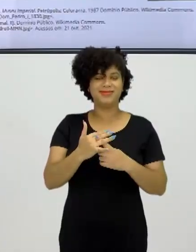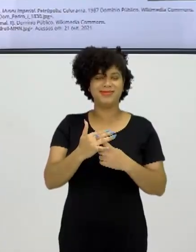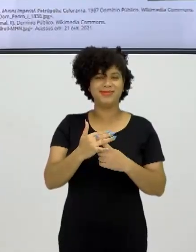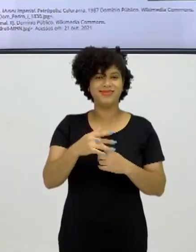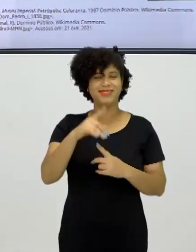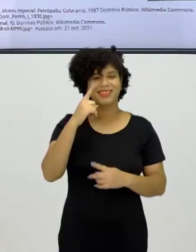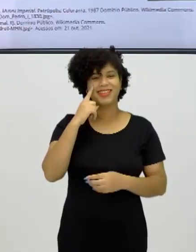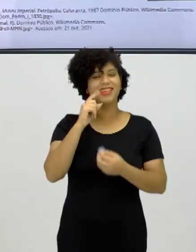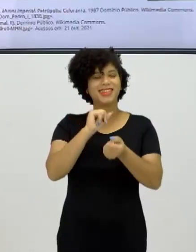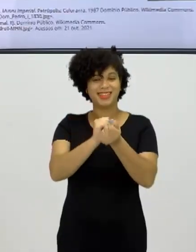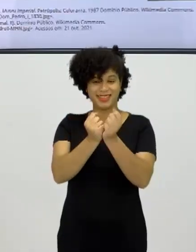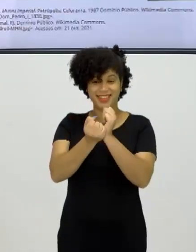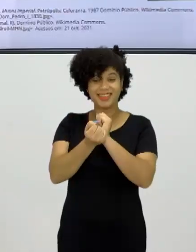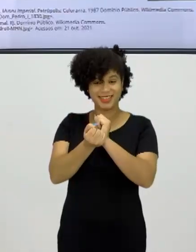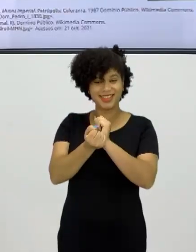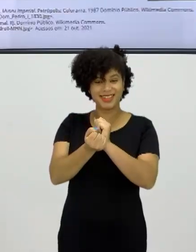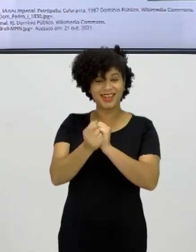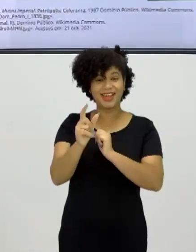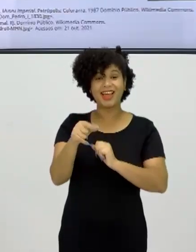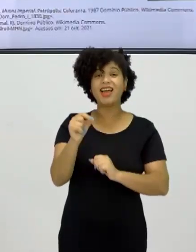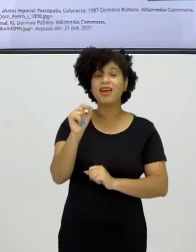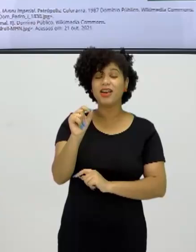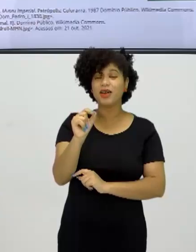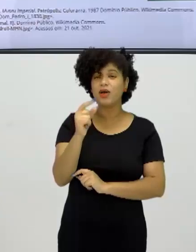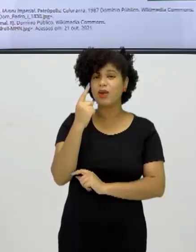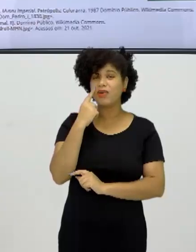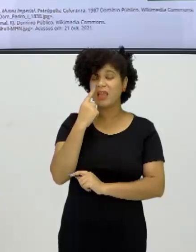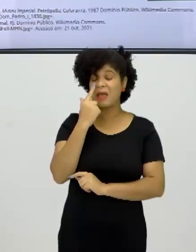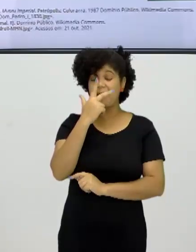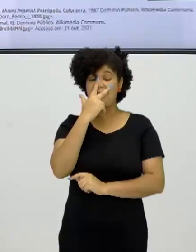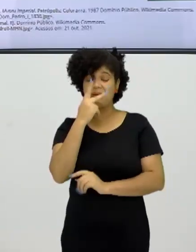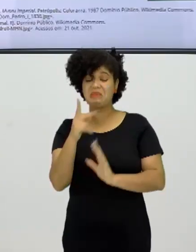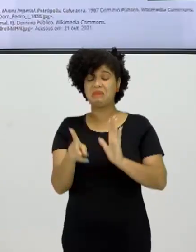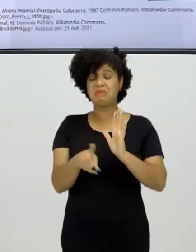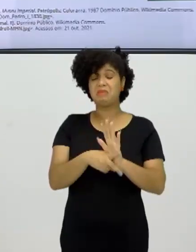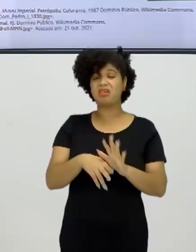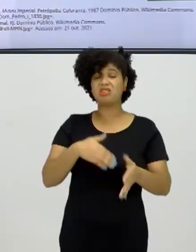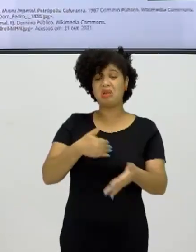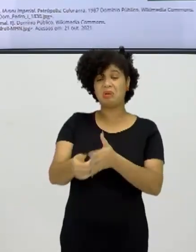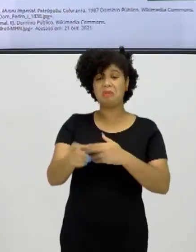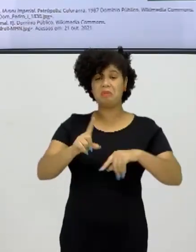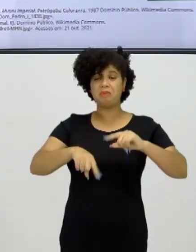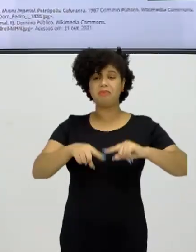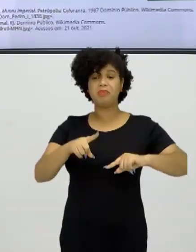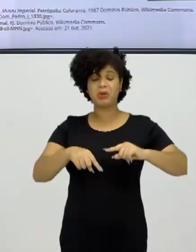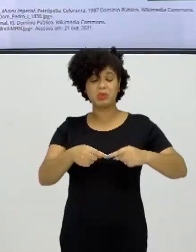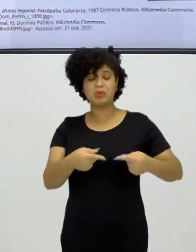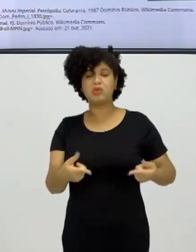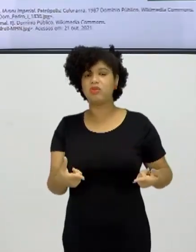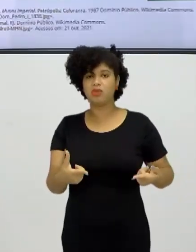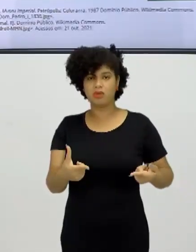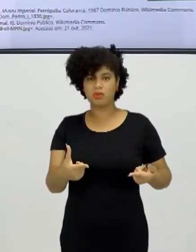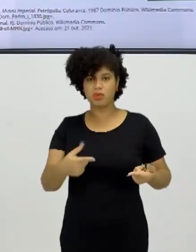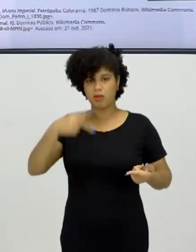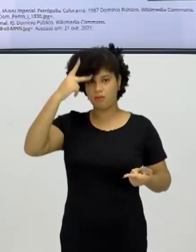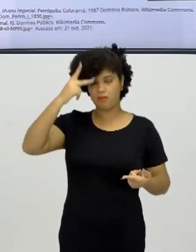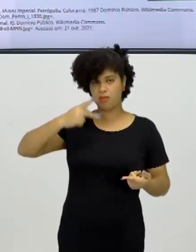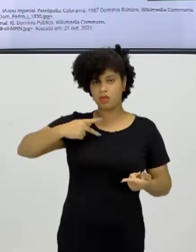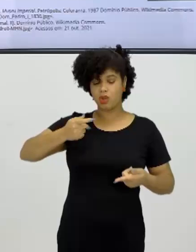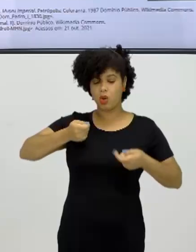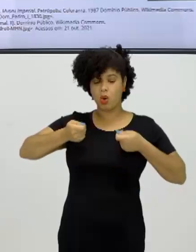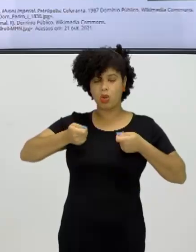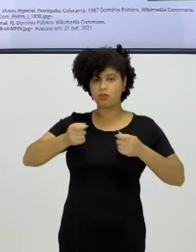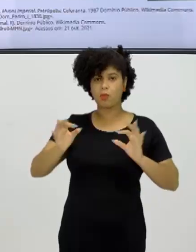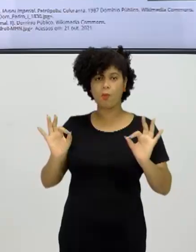quando a pessoa está reduzida a uma mercadoria do qual ela não tem posse sobre si